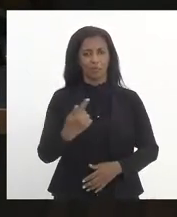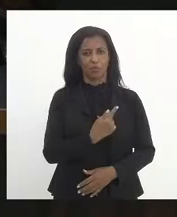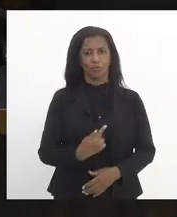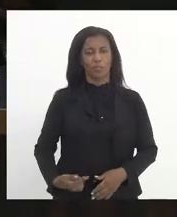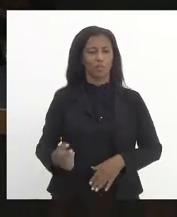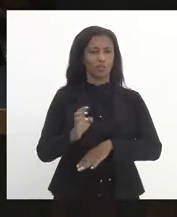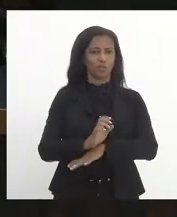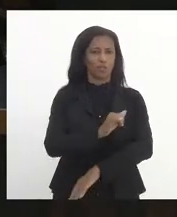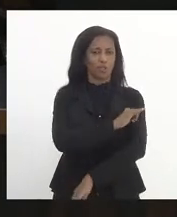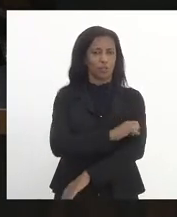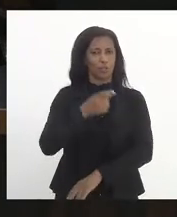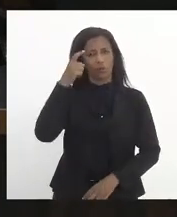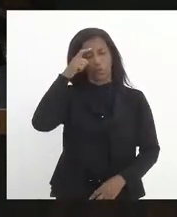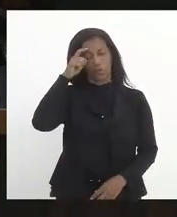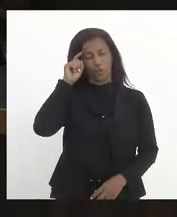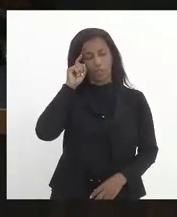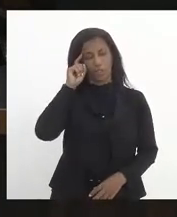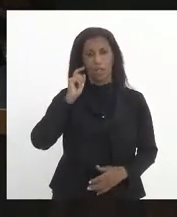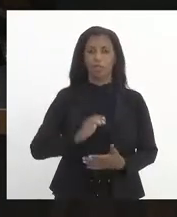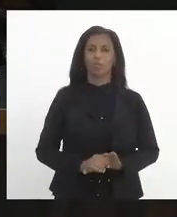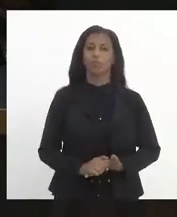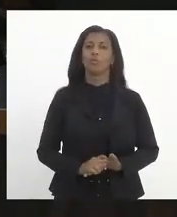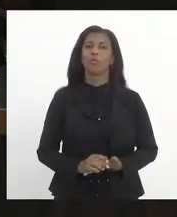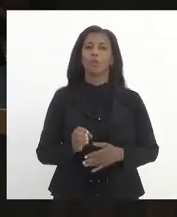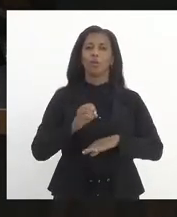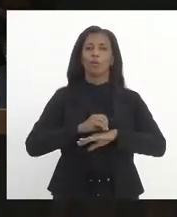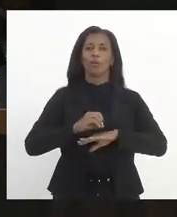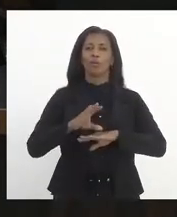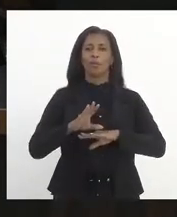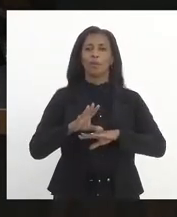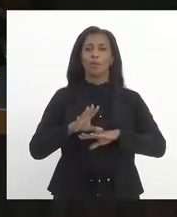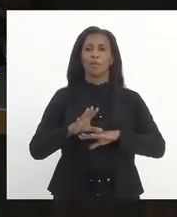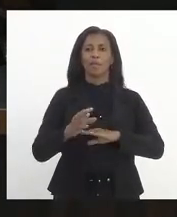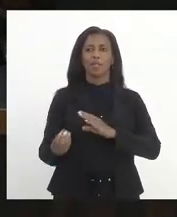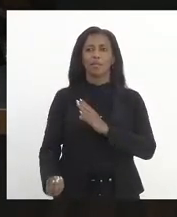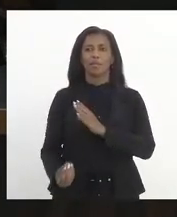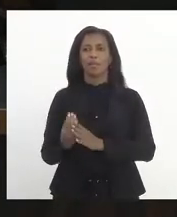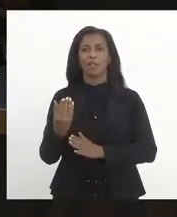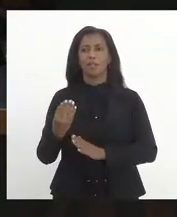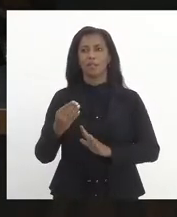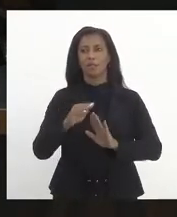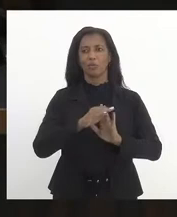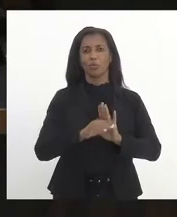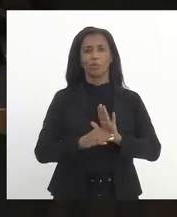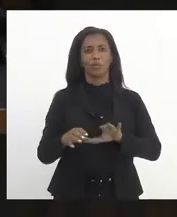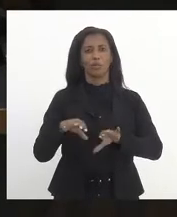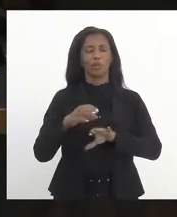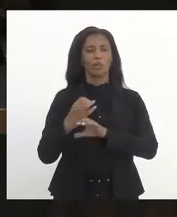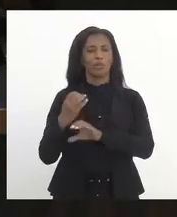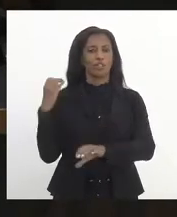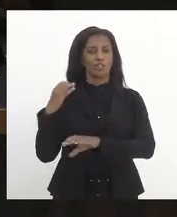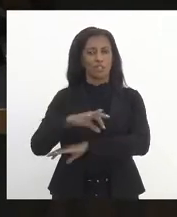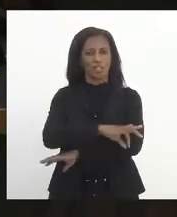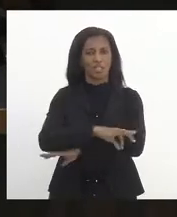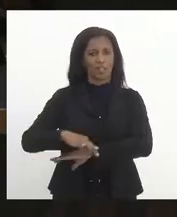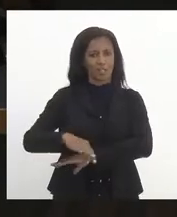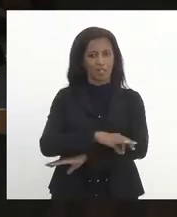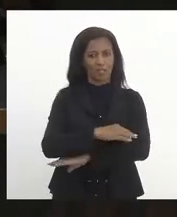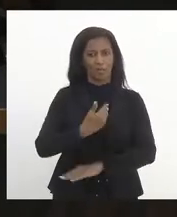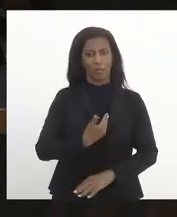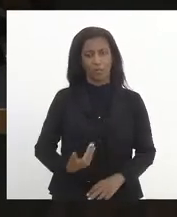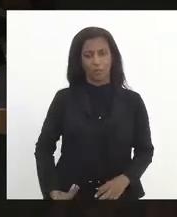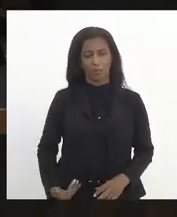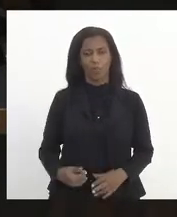estado do Rio de Janeiro, senhor Cláudio Castro, o envio de mensagens dispondo sobre a criação de programa de engenharia e arquitetura pública,